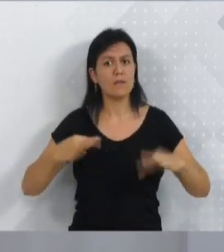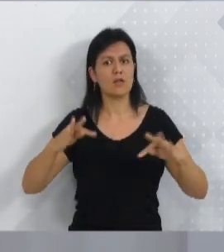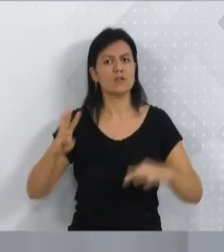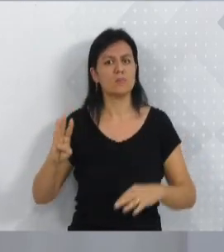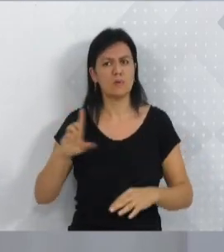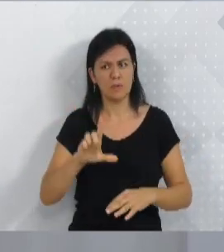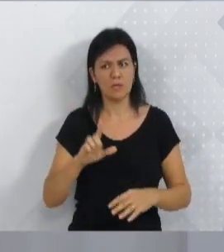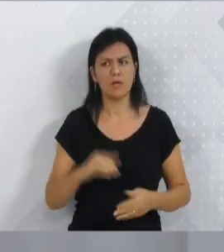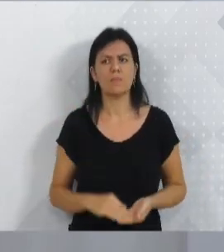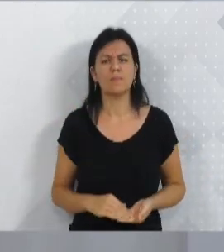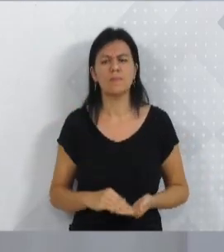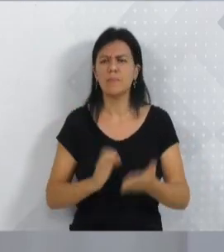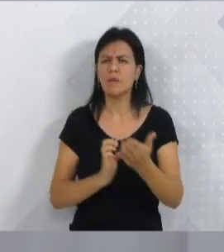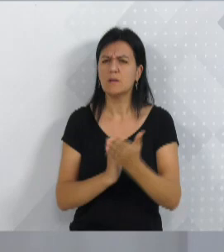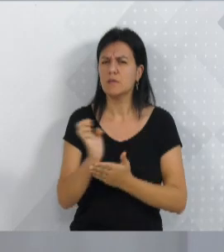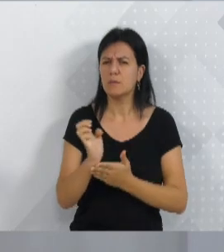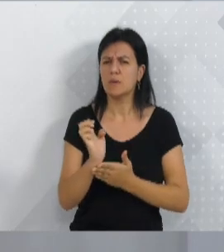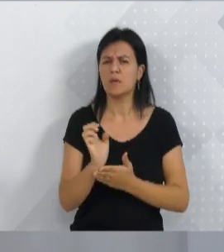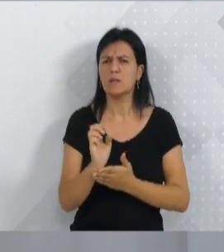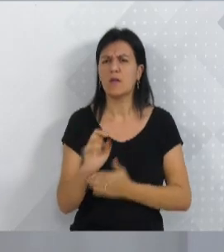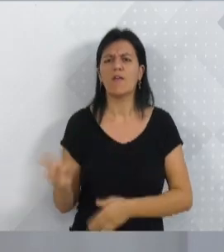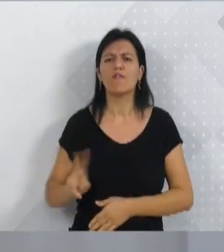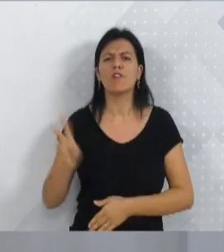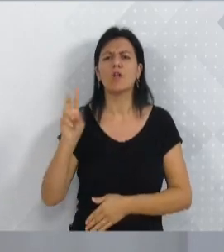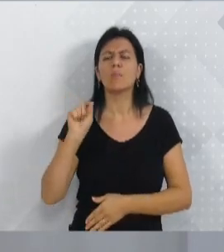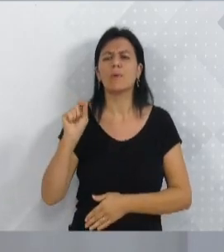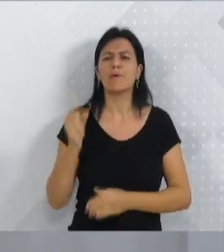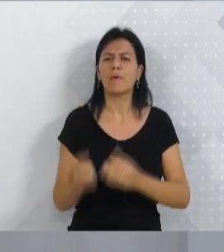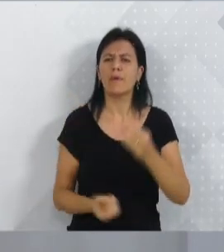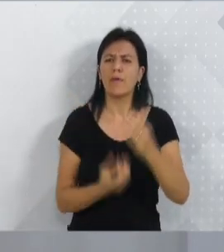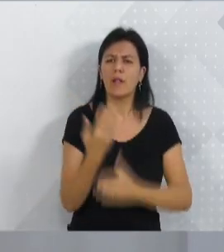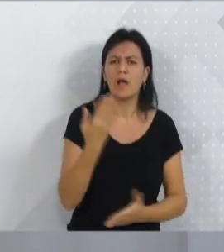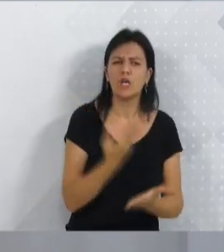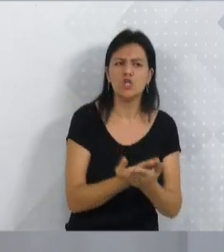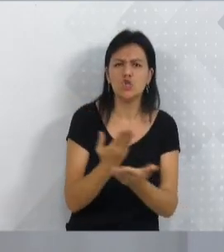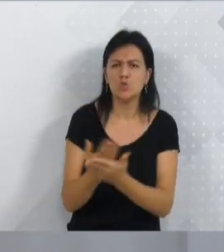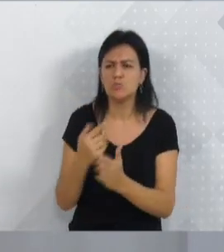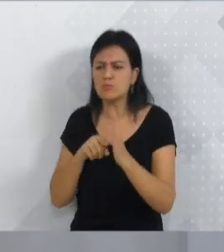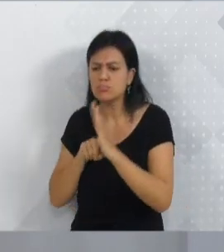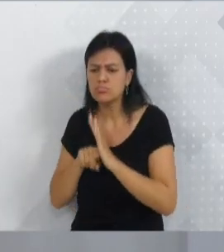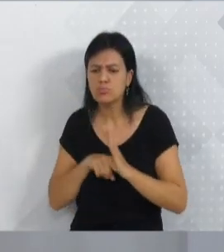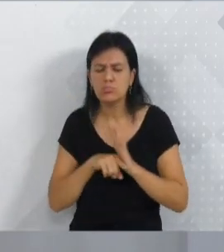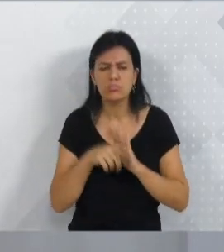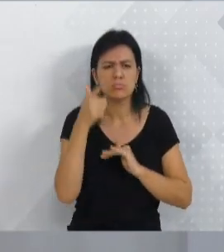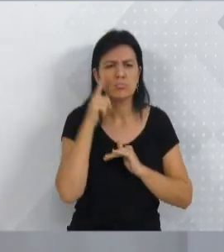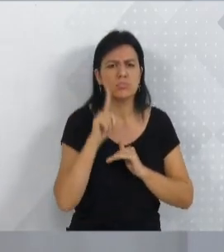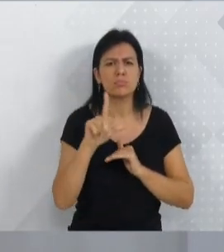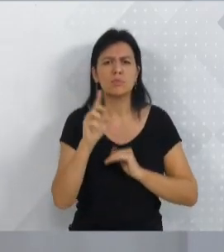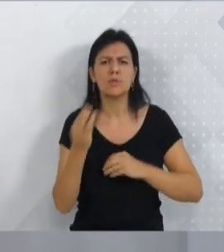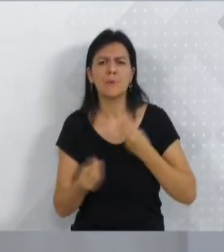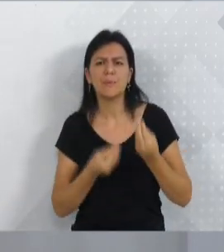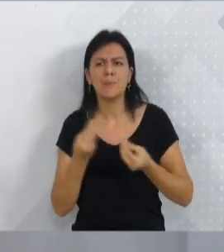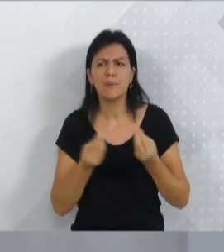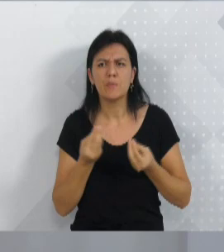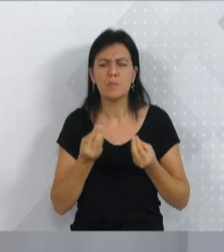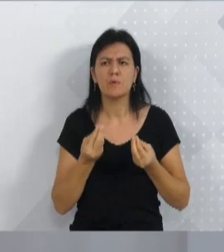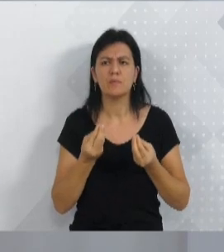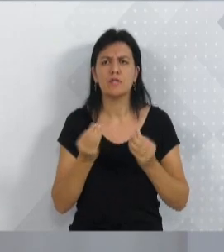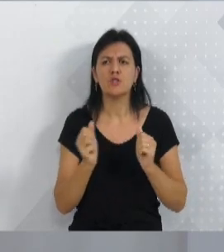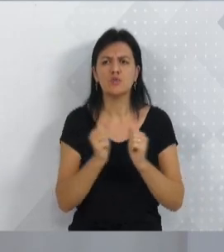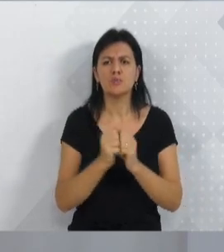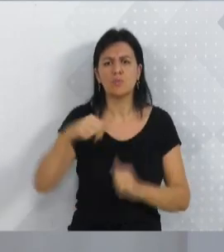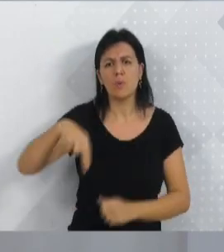essa emenda seria justamente esses valores a criação desses estudos para a gente encontrar aí uma forma de registrar junto